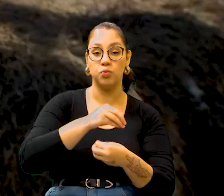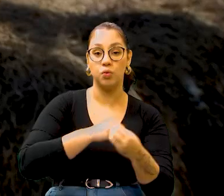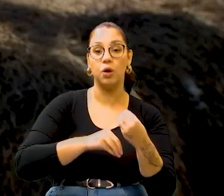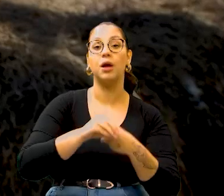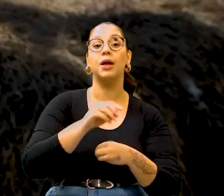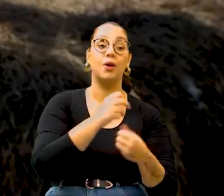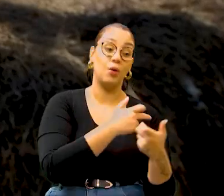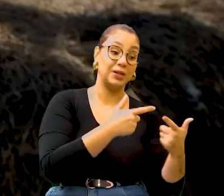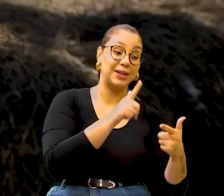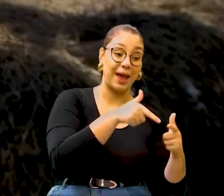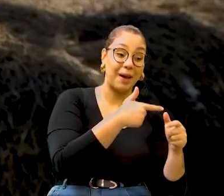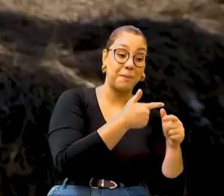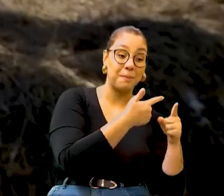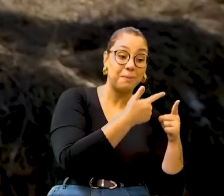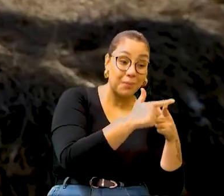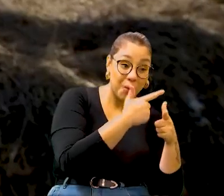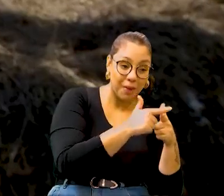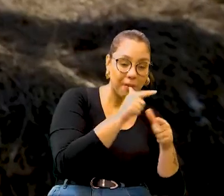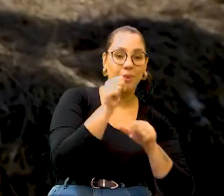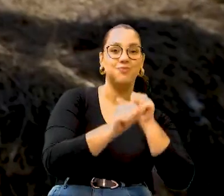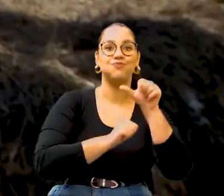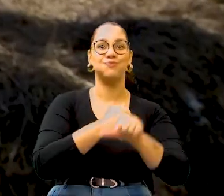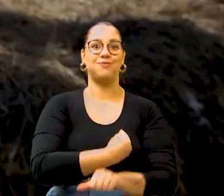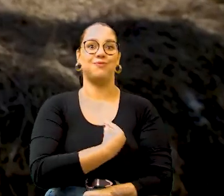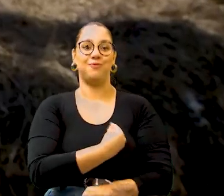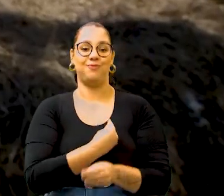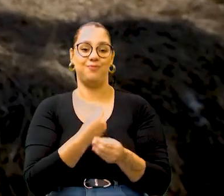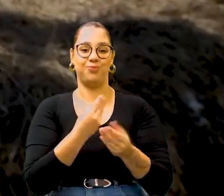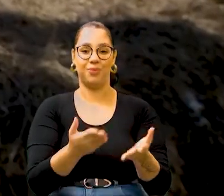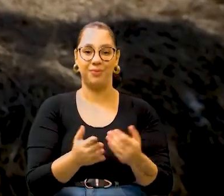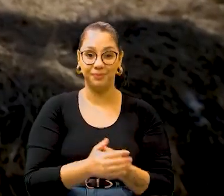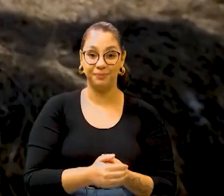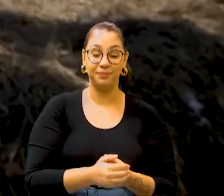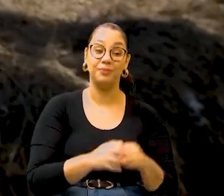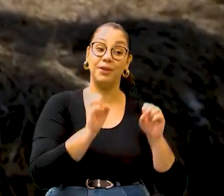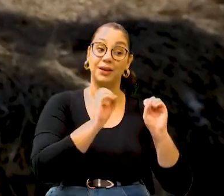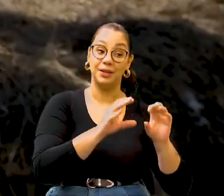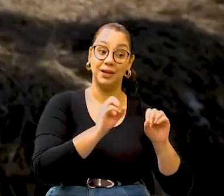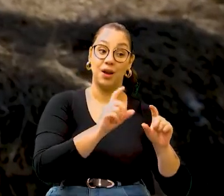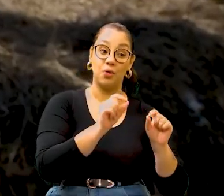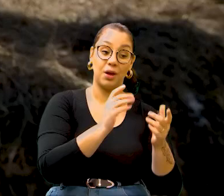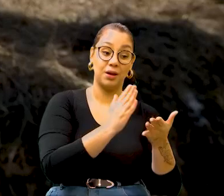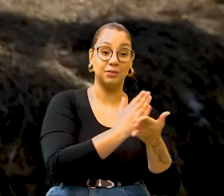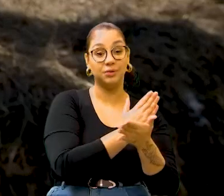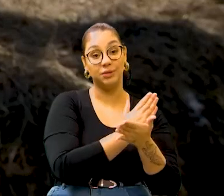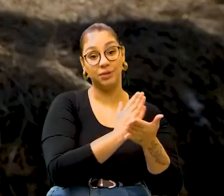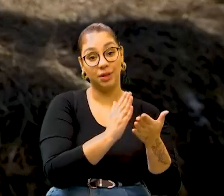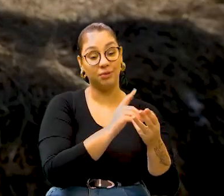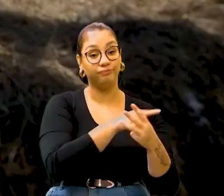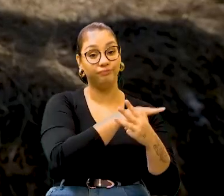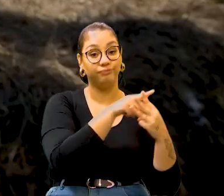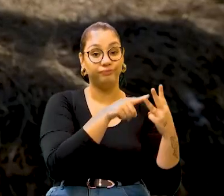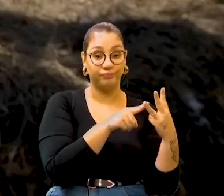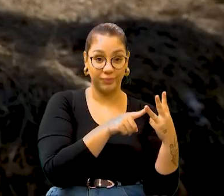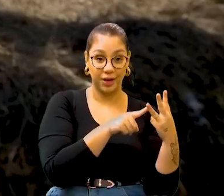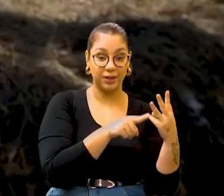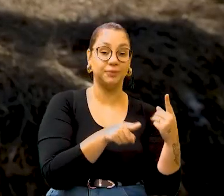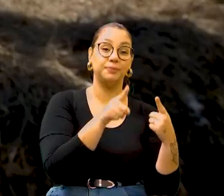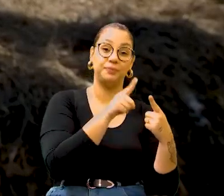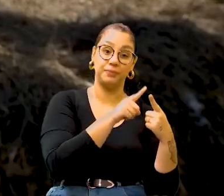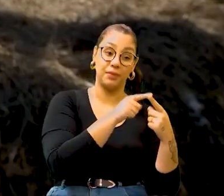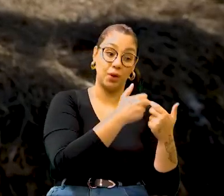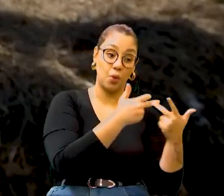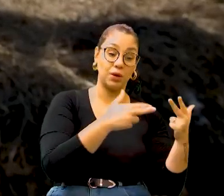um problema em vida. Aqui a gente gosta de ensinar que a gente tem que dividir os nossos resíduos em 3